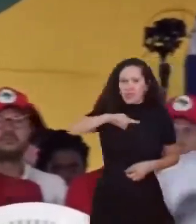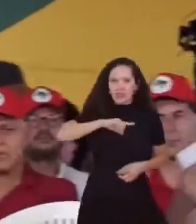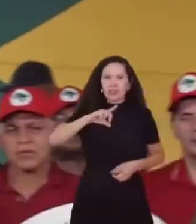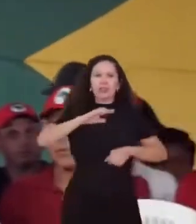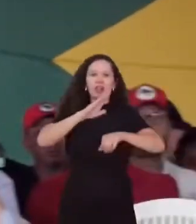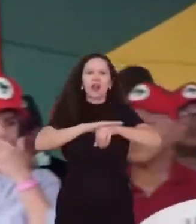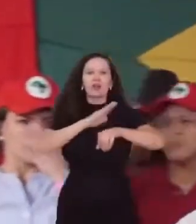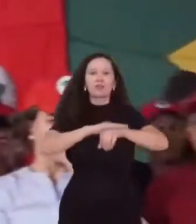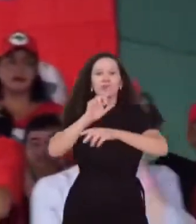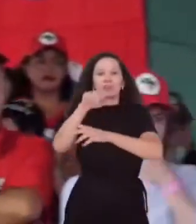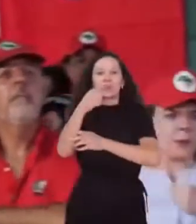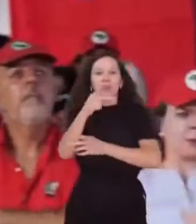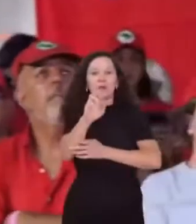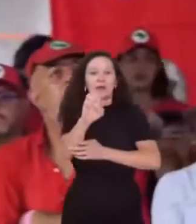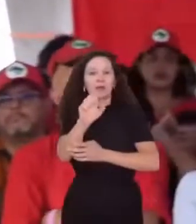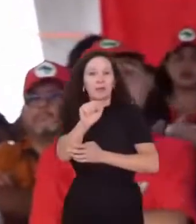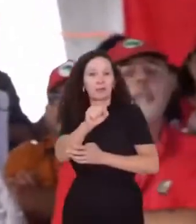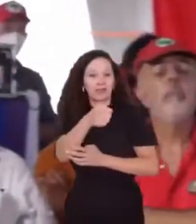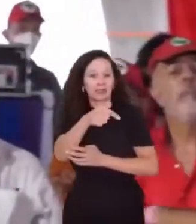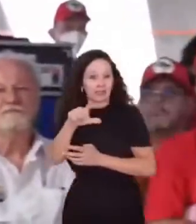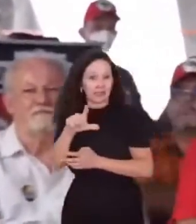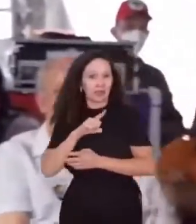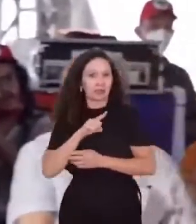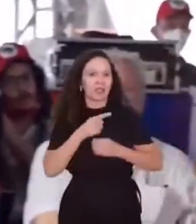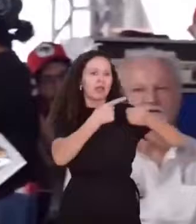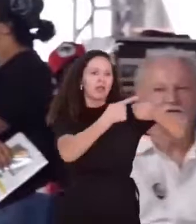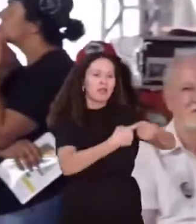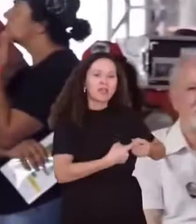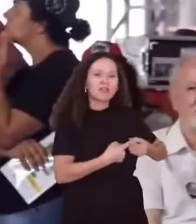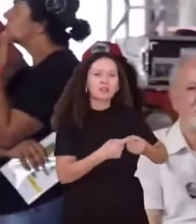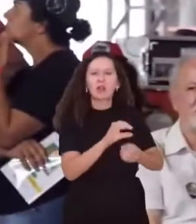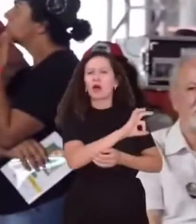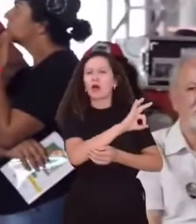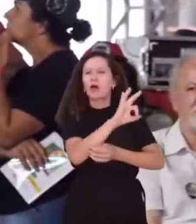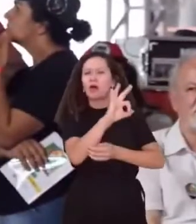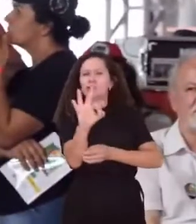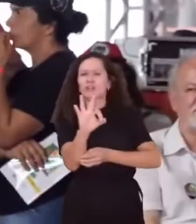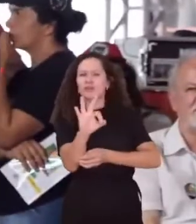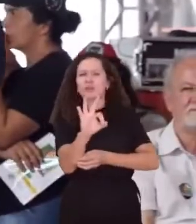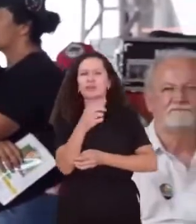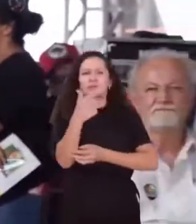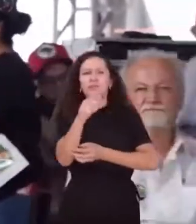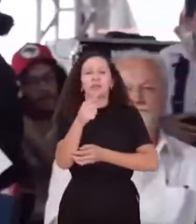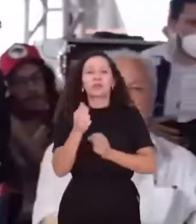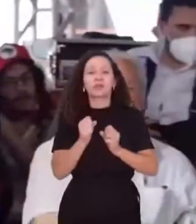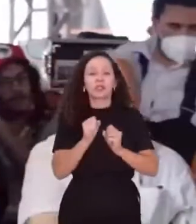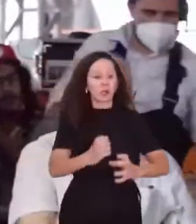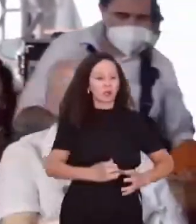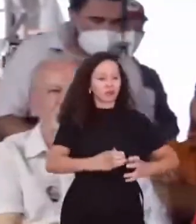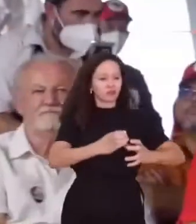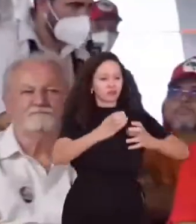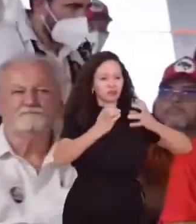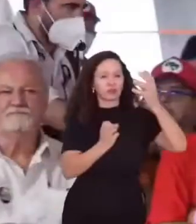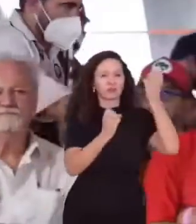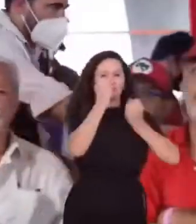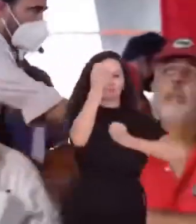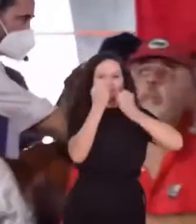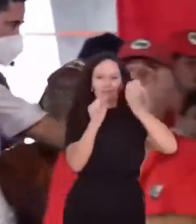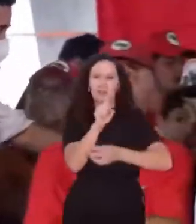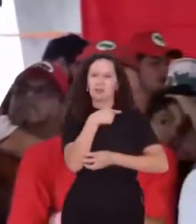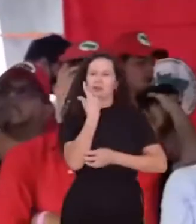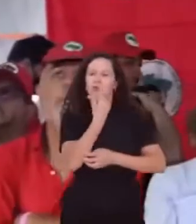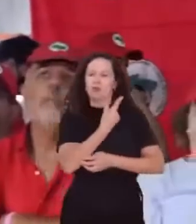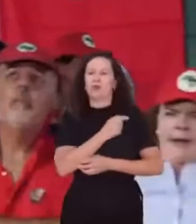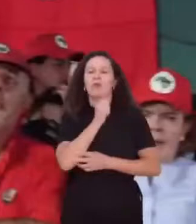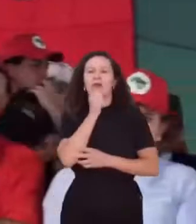tem gasolina suficiente, o que não temos é refino, porque nós estávamos fazendo uma refinaria no